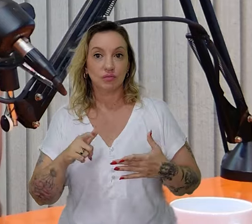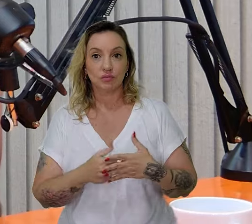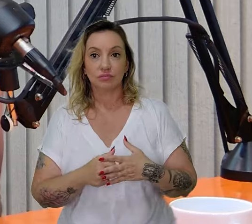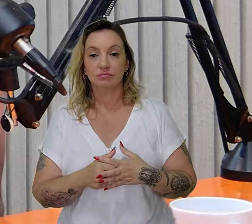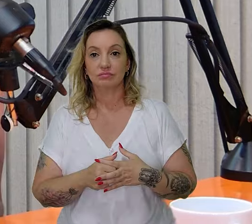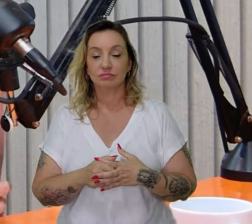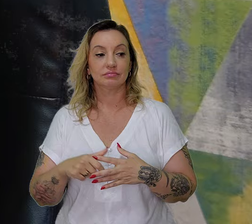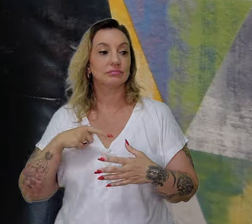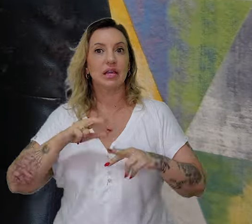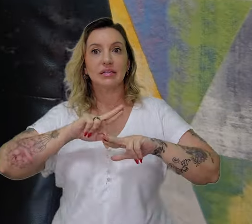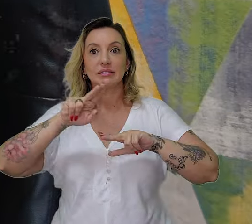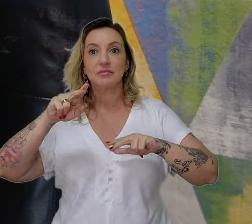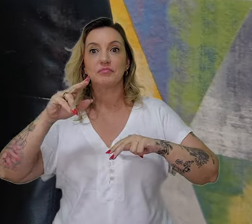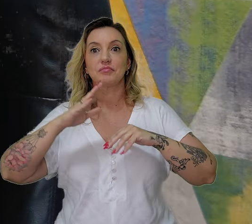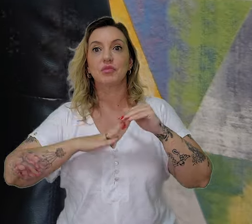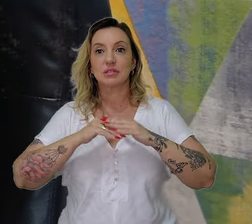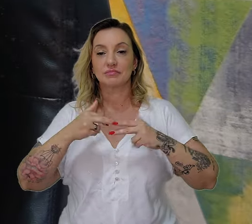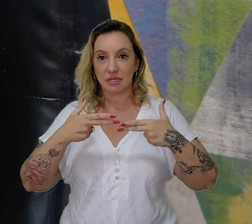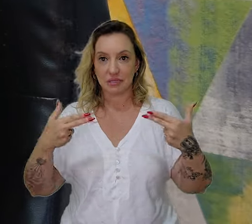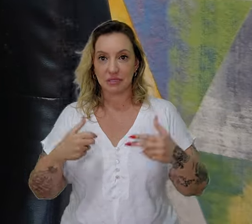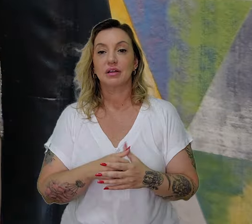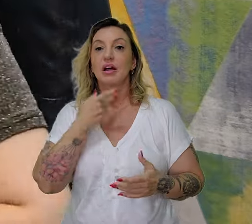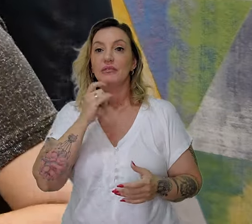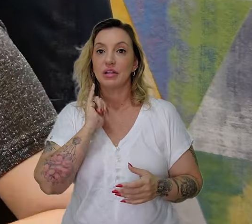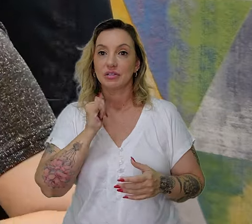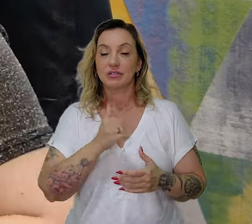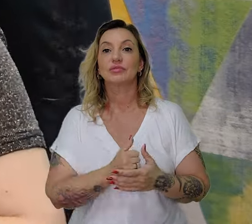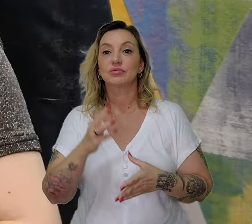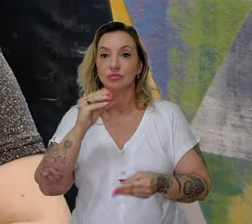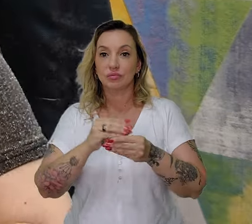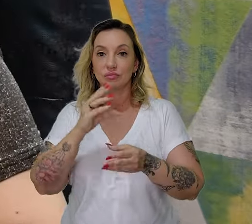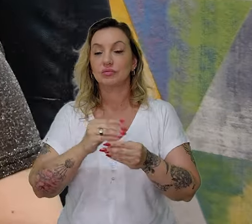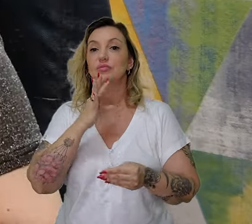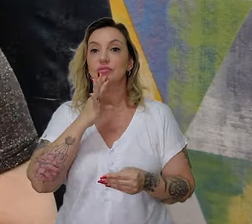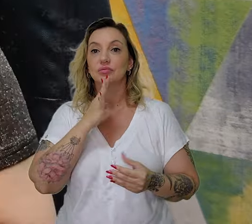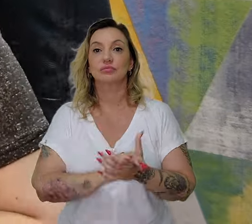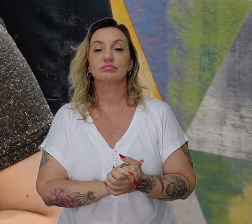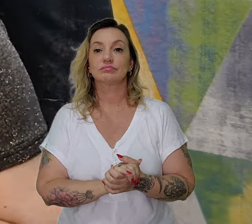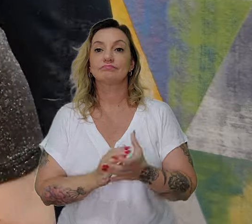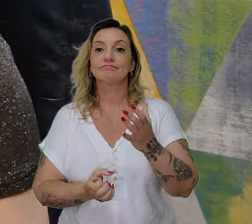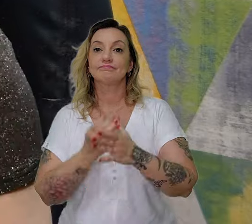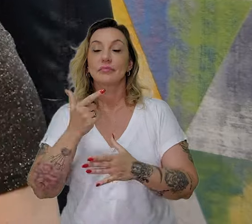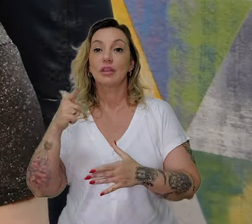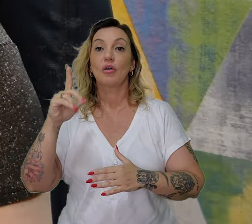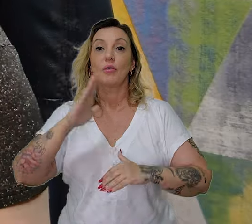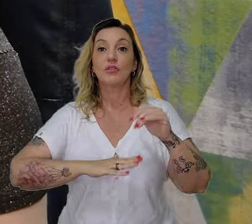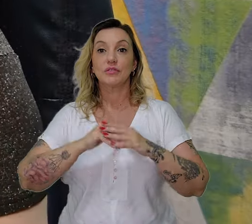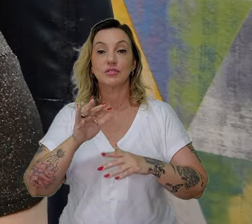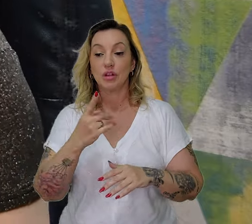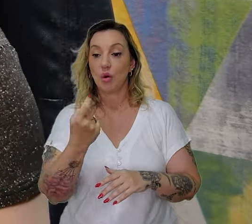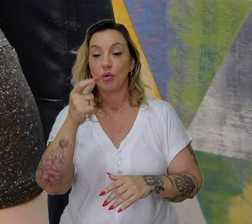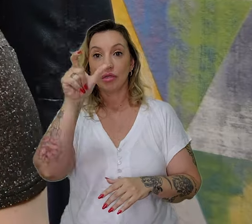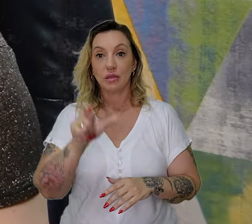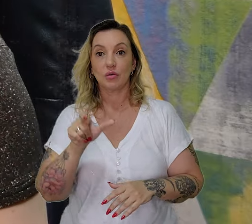mais muito e tem muitas possibilidades hoje né foi o que você falou a gente vai Juntando os conhecimentos para criar um profissional único que eu